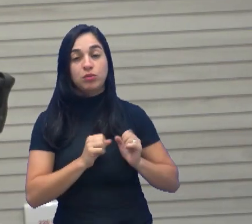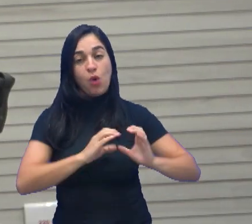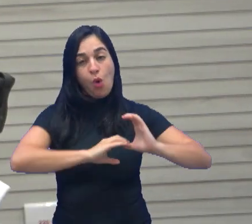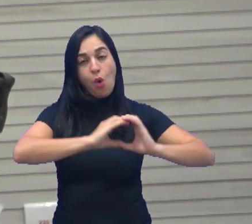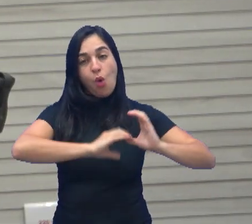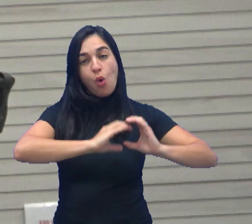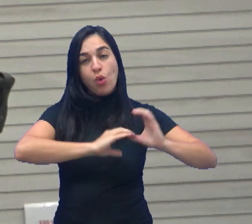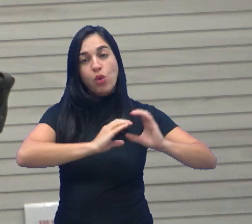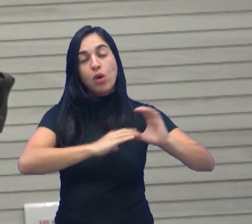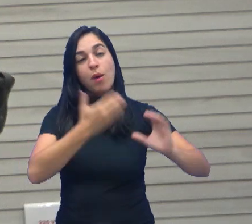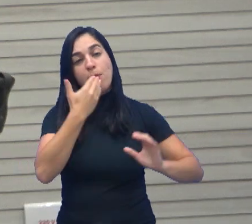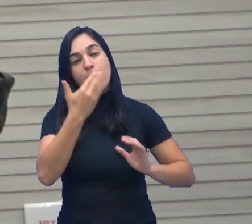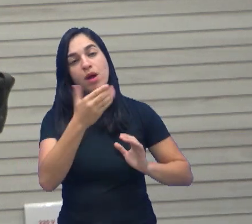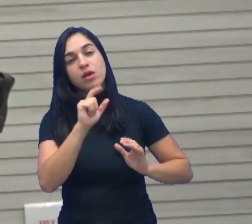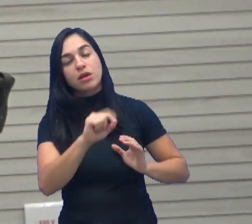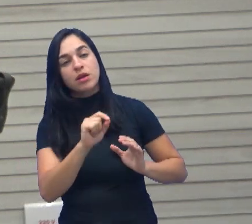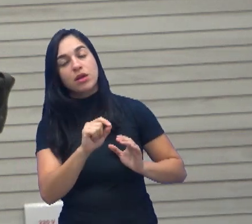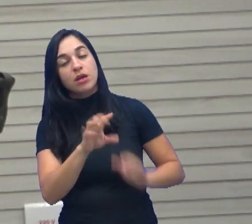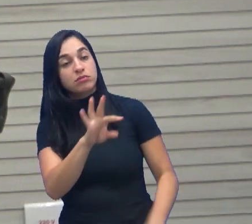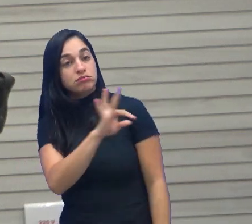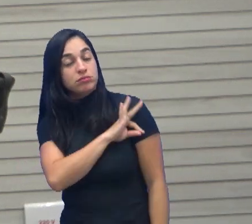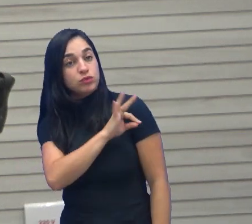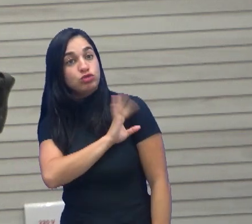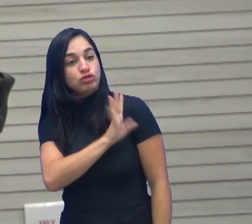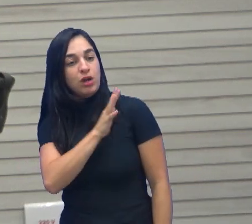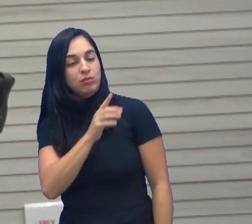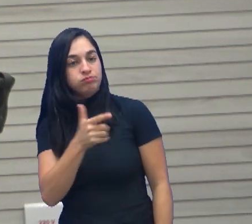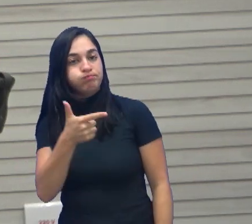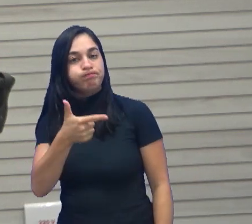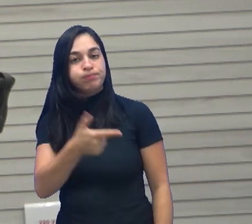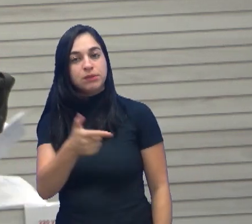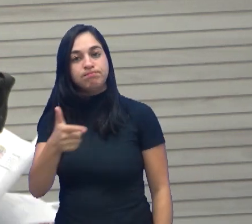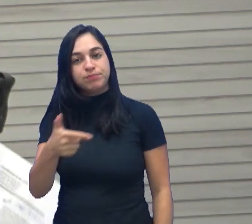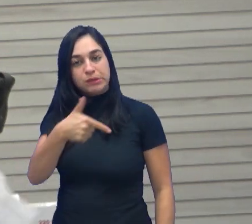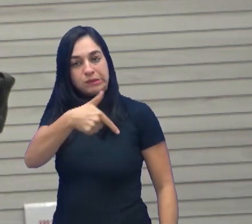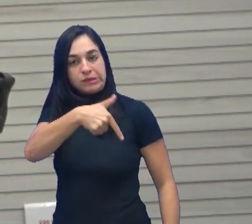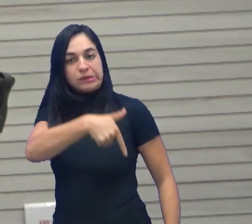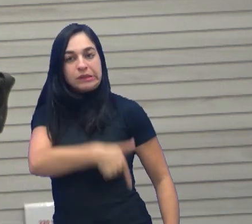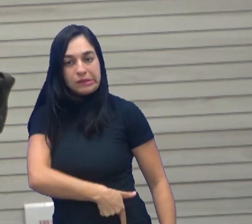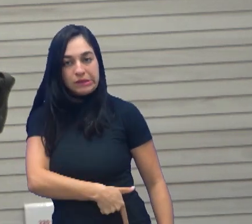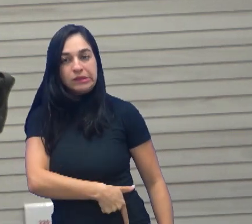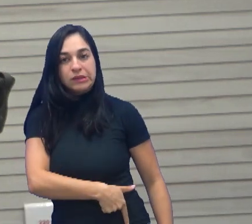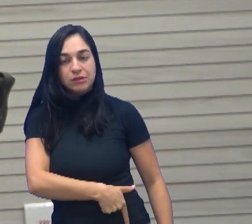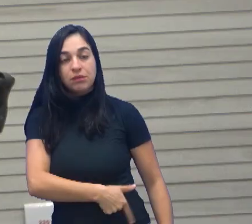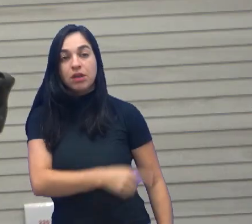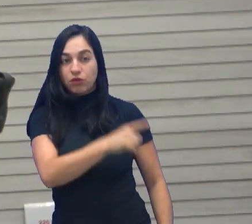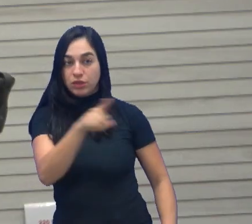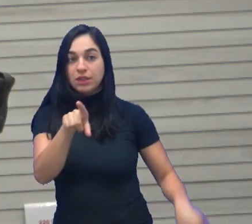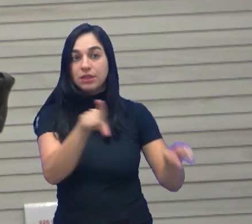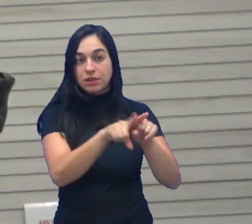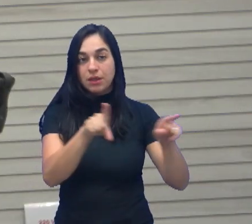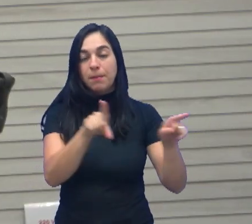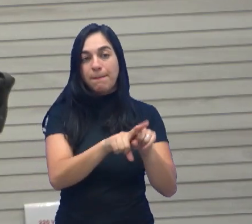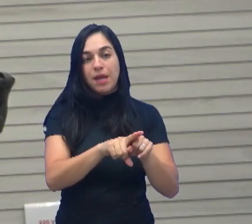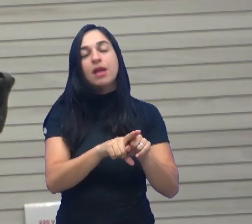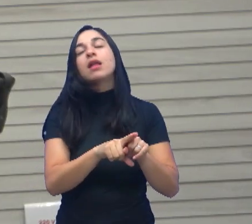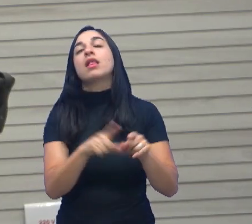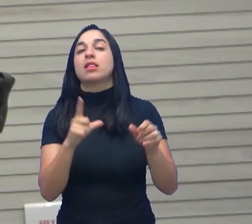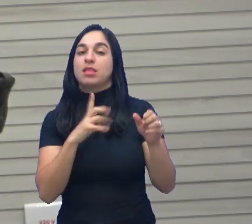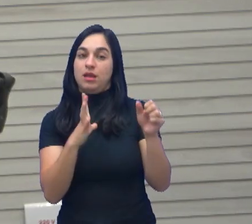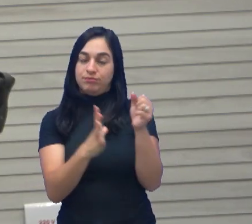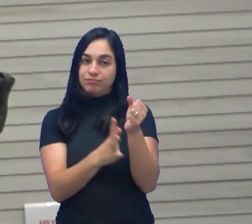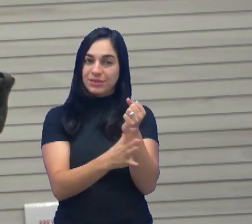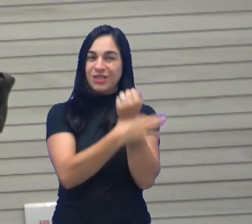já estar com o seu porte e armados nas ruas, para que vocês também não sejam alvos e vítimas